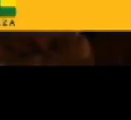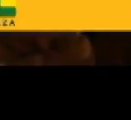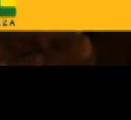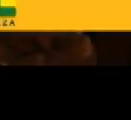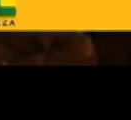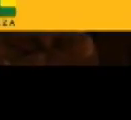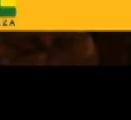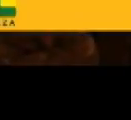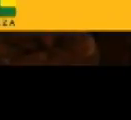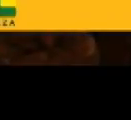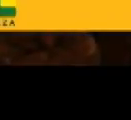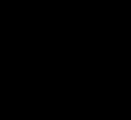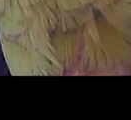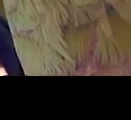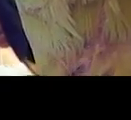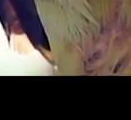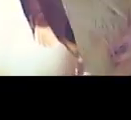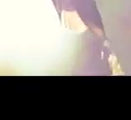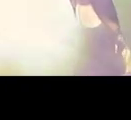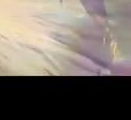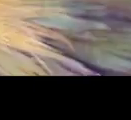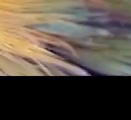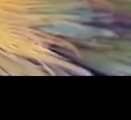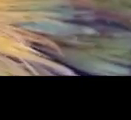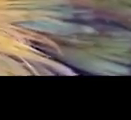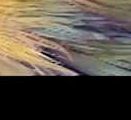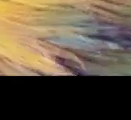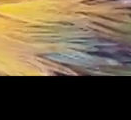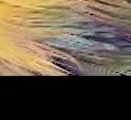dos Transportes, Governo Federal.